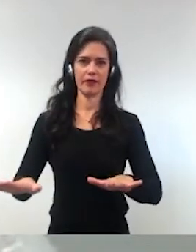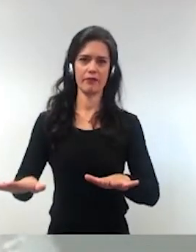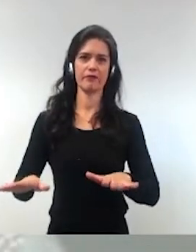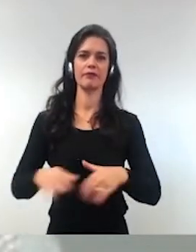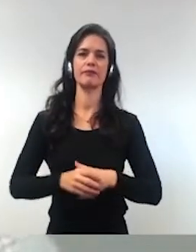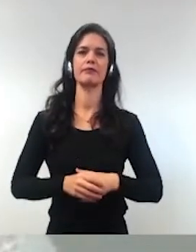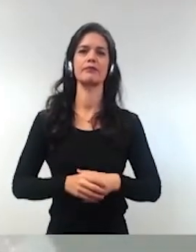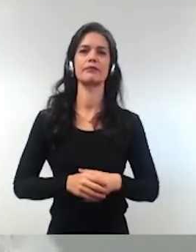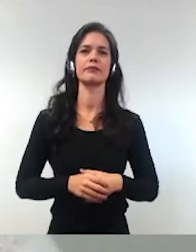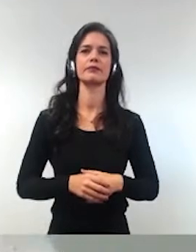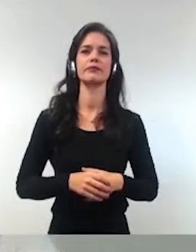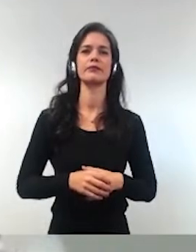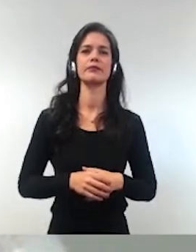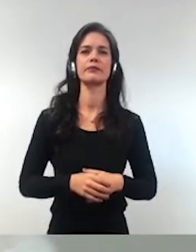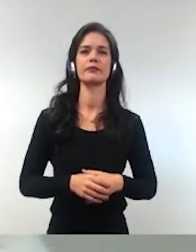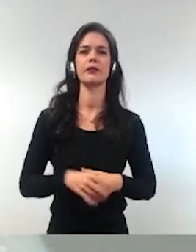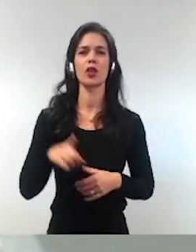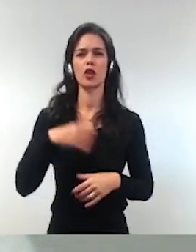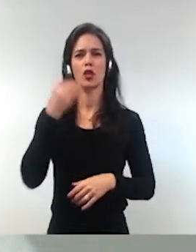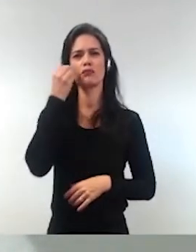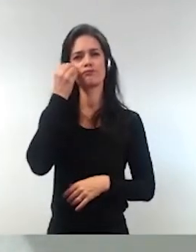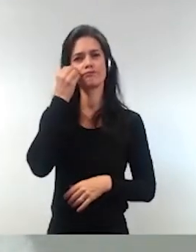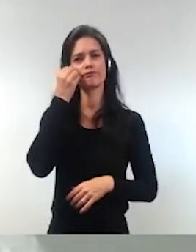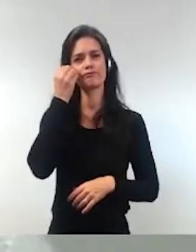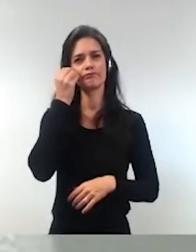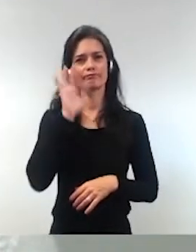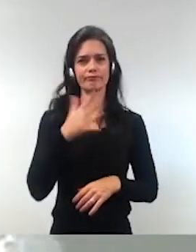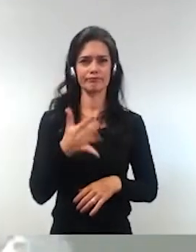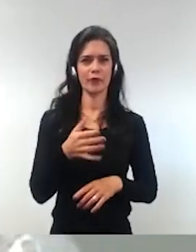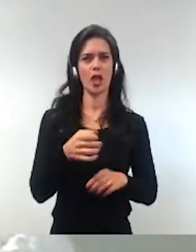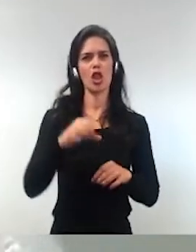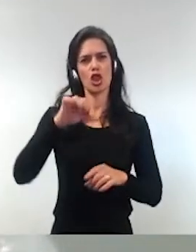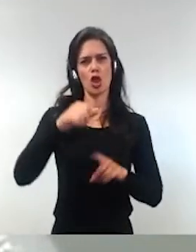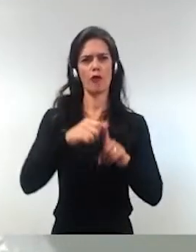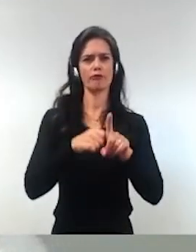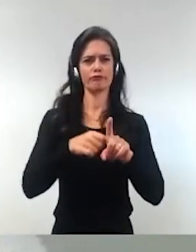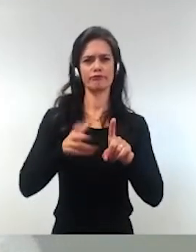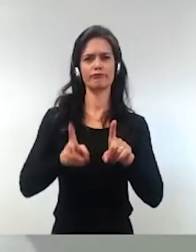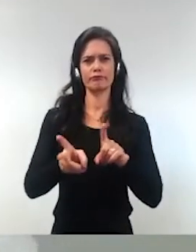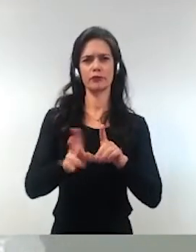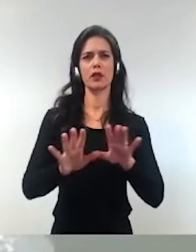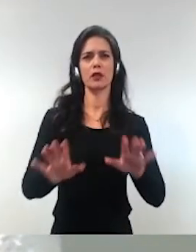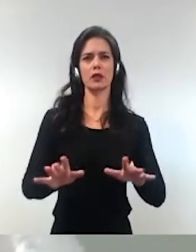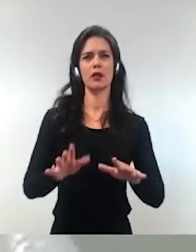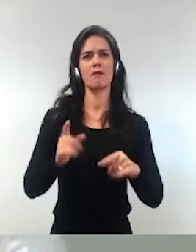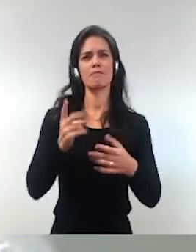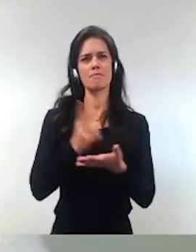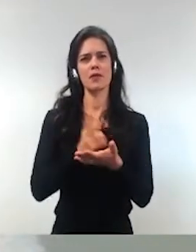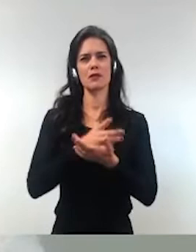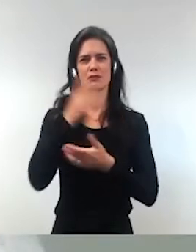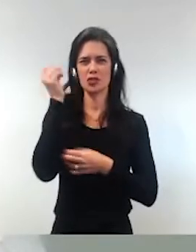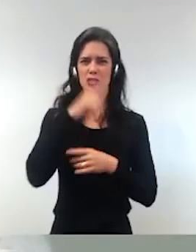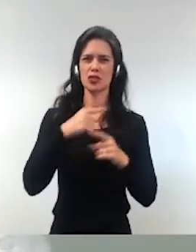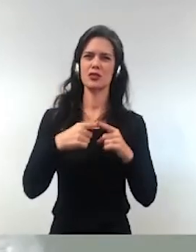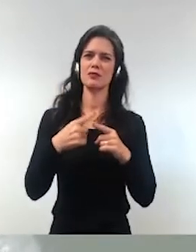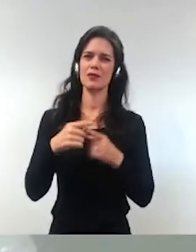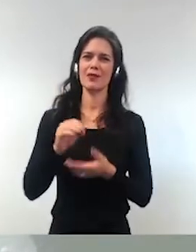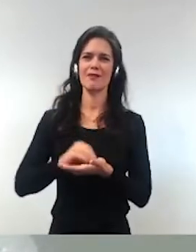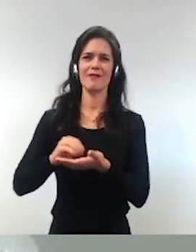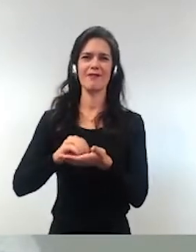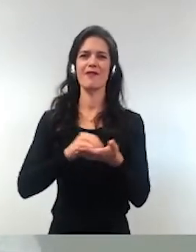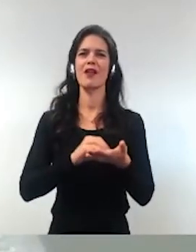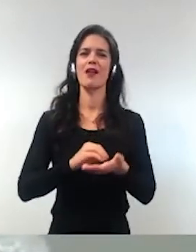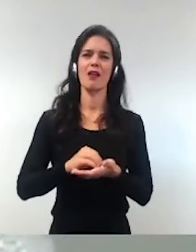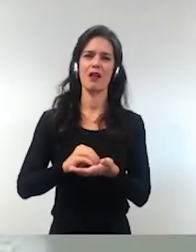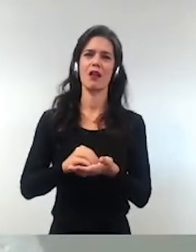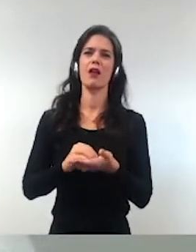julgado. Temos tentado manter essa média, ainda que com algumas dificuldades, em razão da defasagem que nós